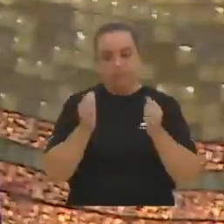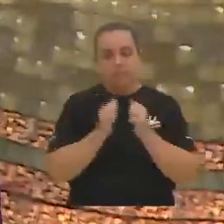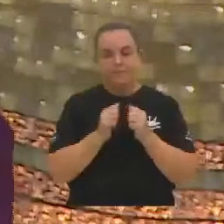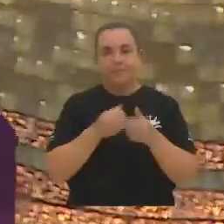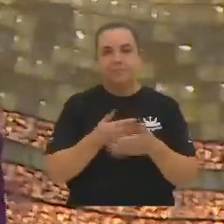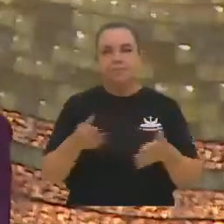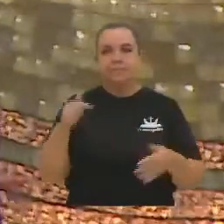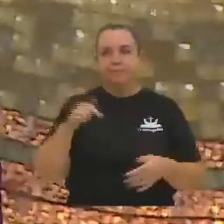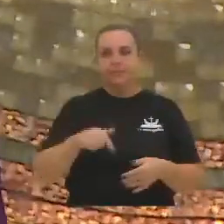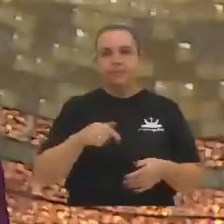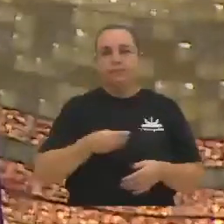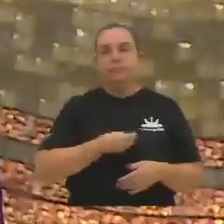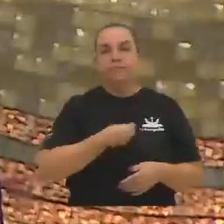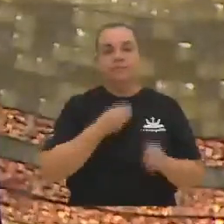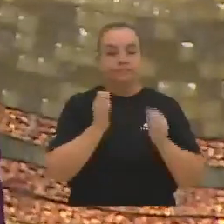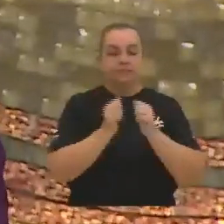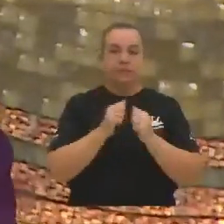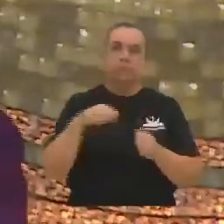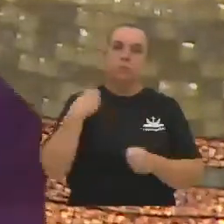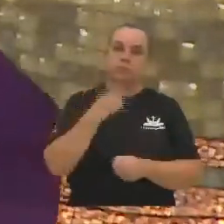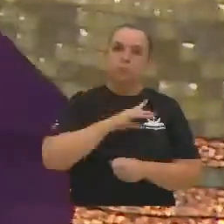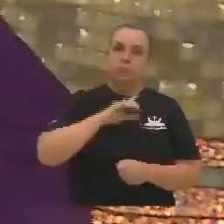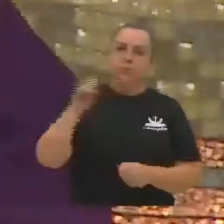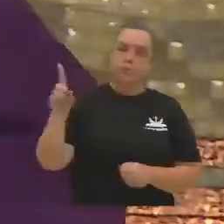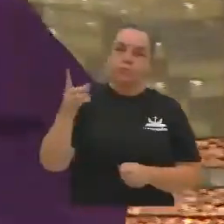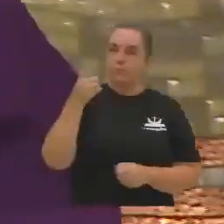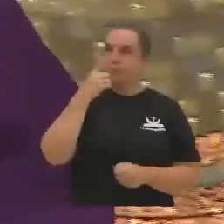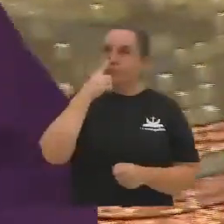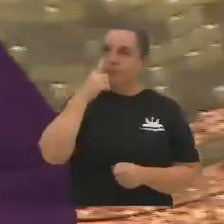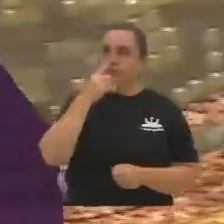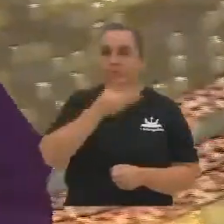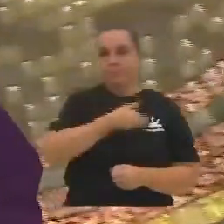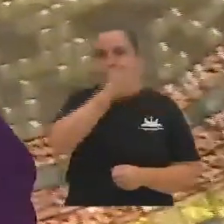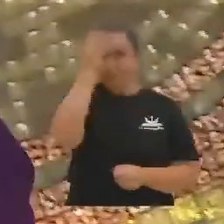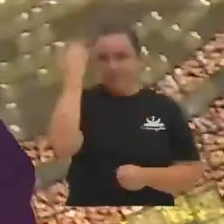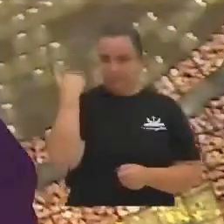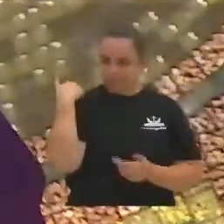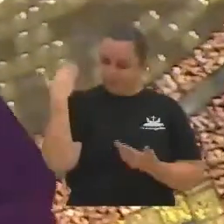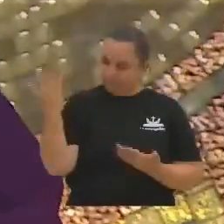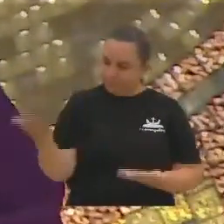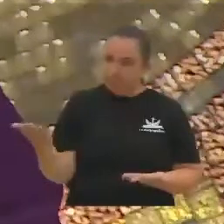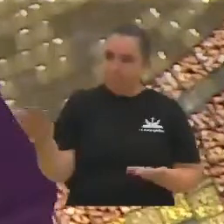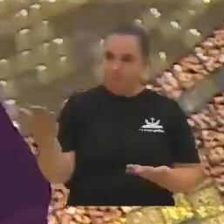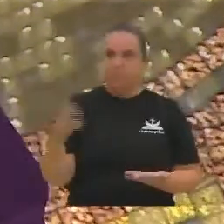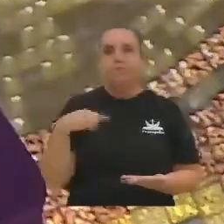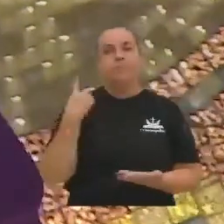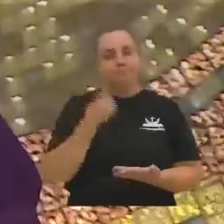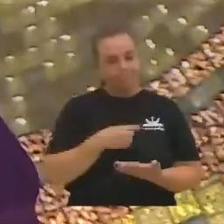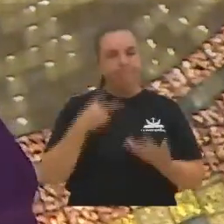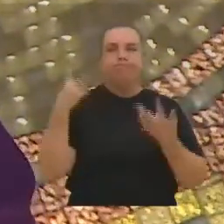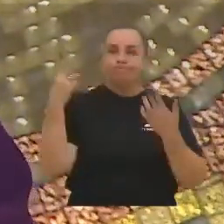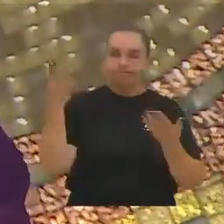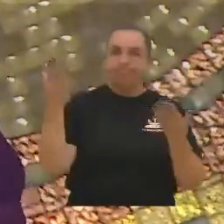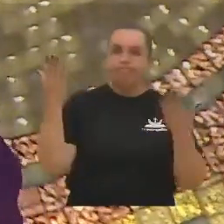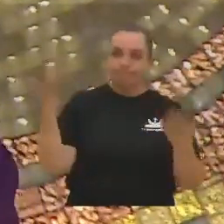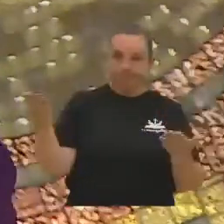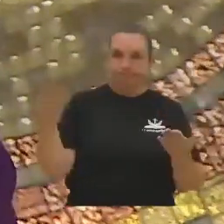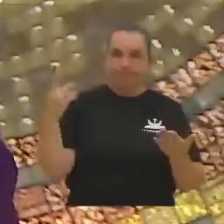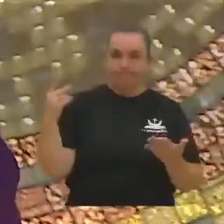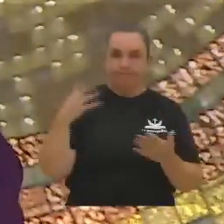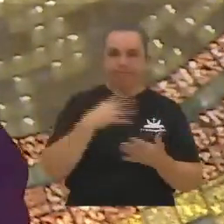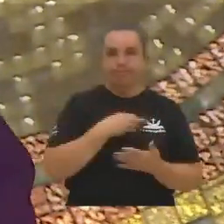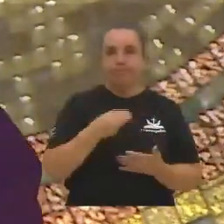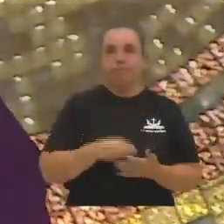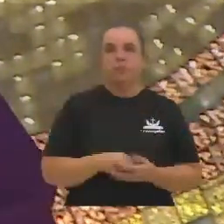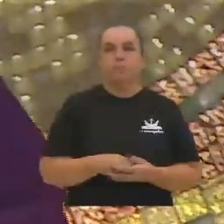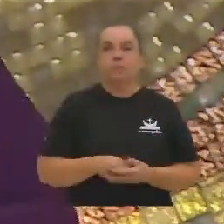minuto. Viva conosco este dia de intimidade com a Mãe de Deus, para sermos semelhantes ao seu